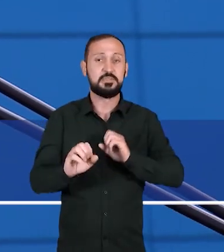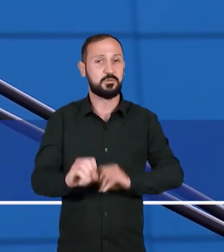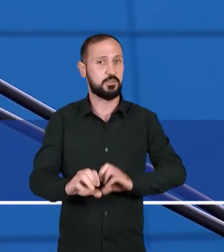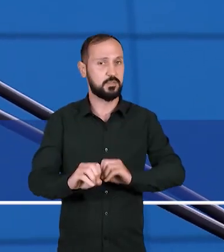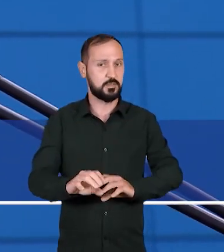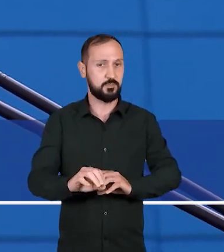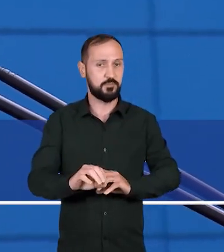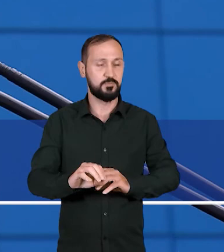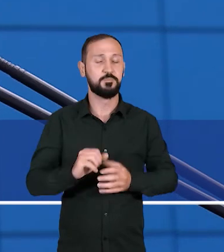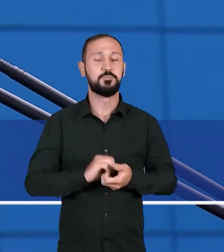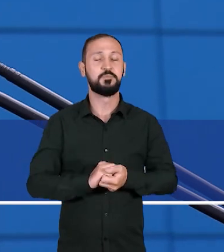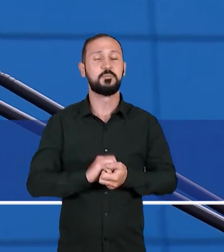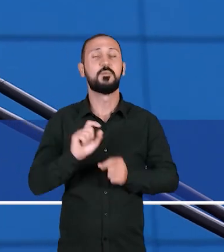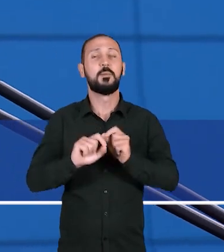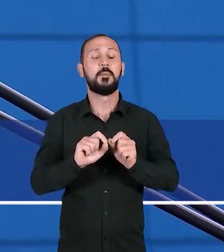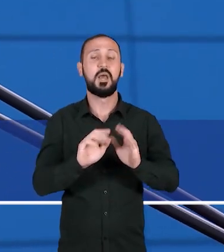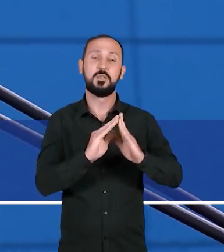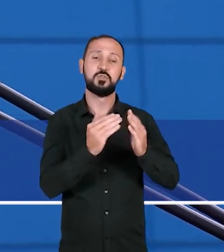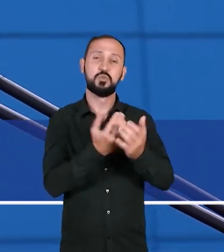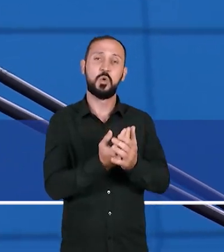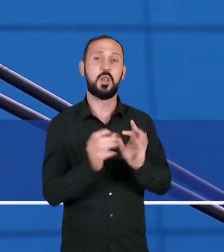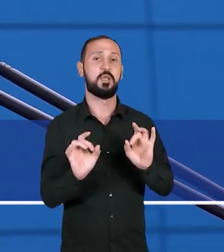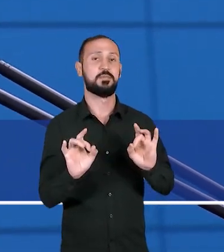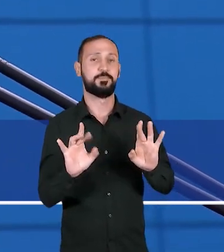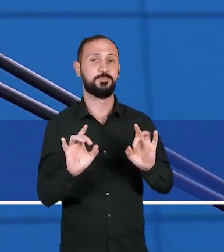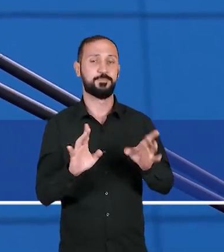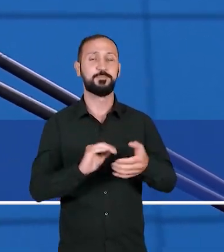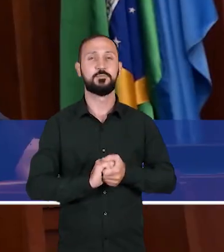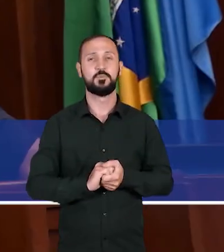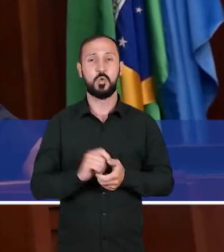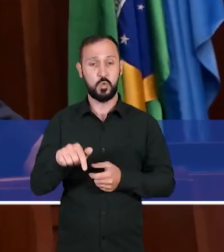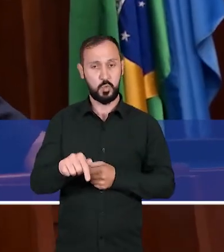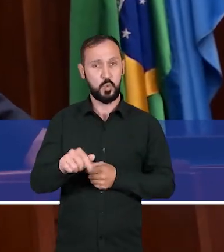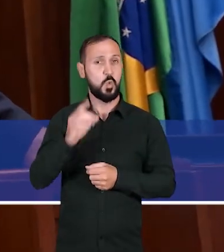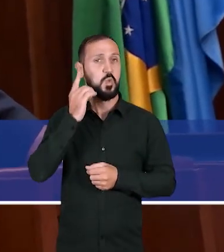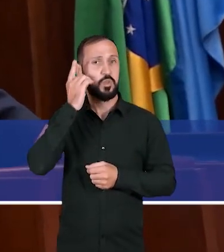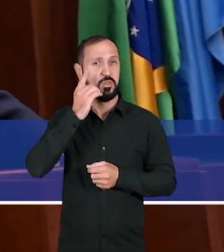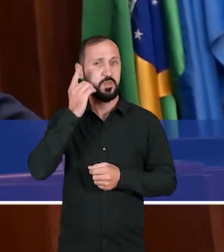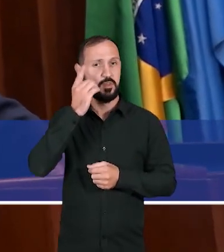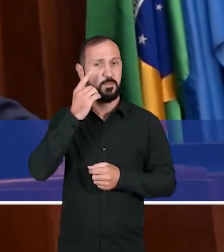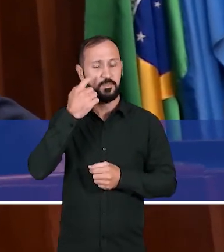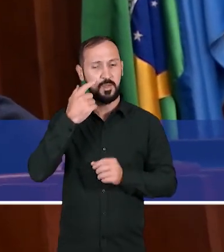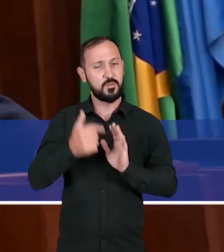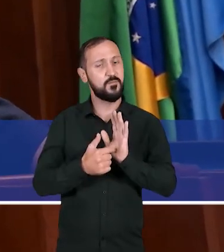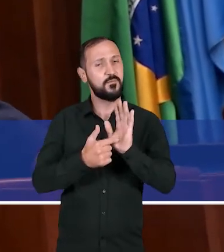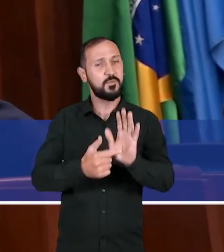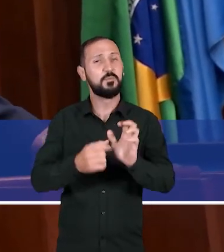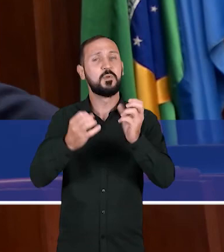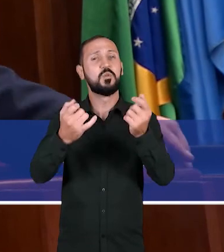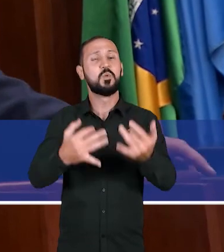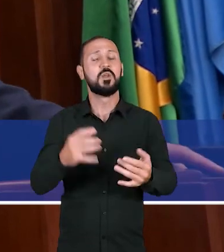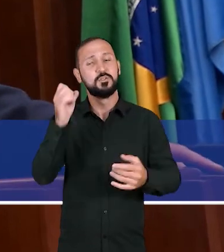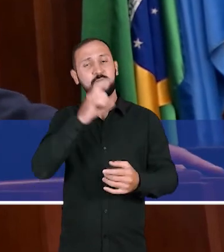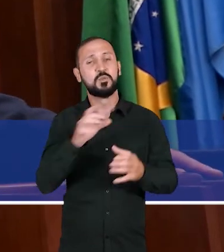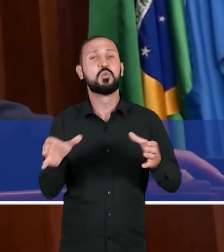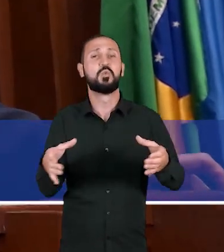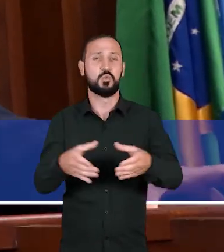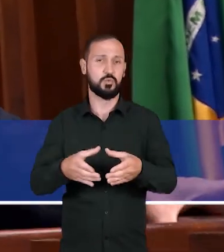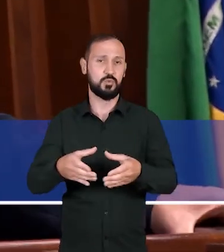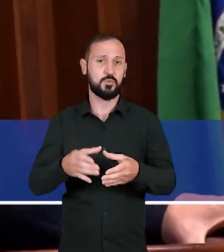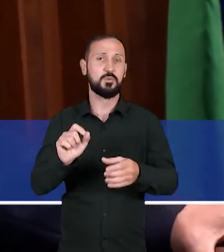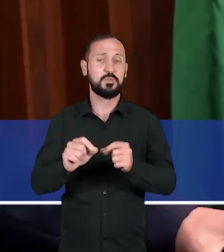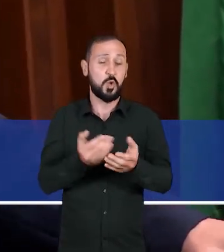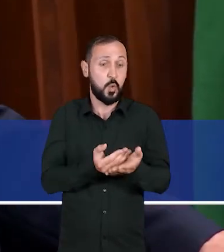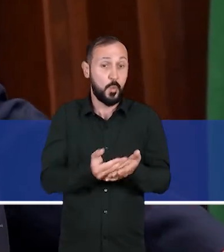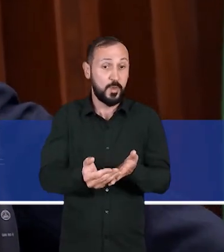da Educação, o Fundeb, para as escolas de educação especial. O deputado deu voz às dificuldades enfrentadas pela